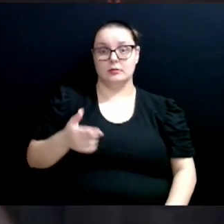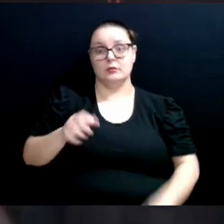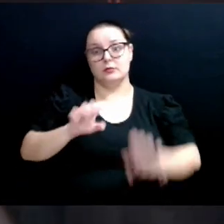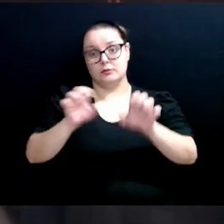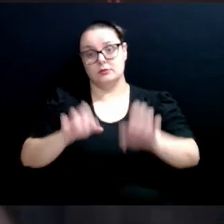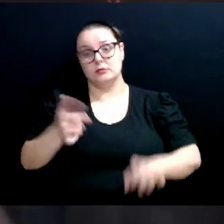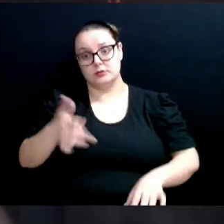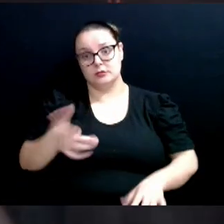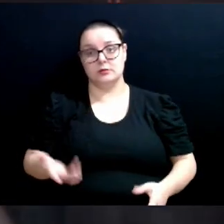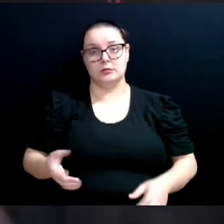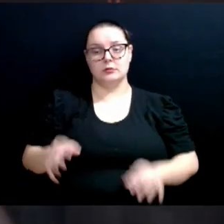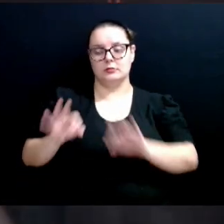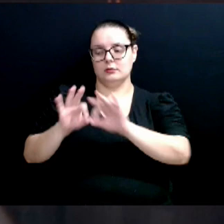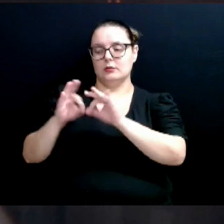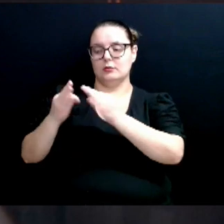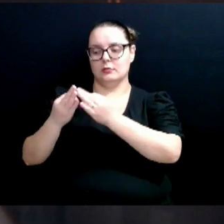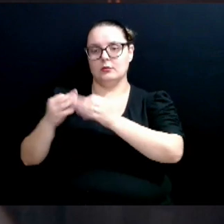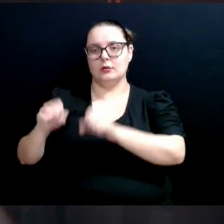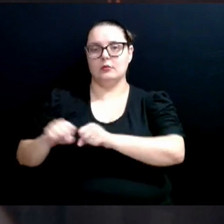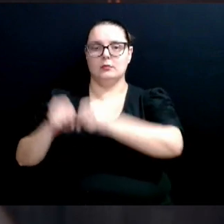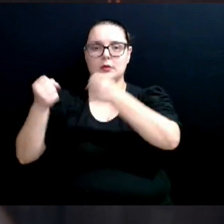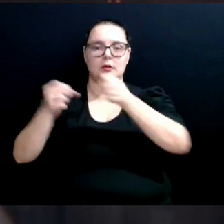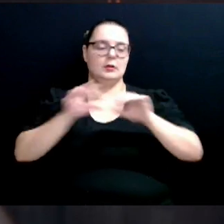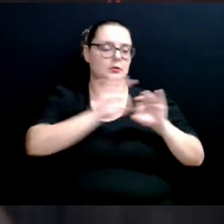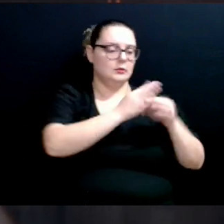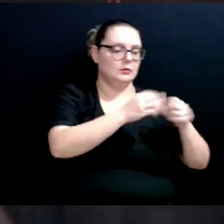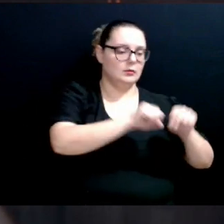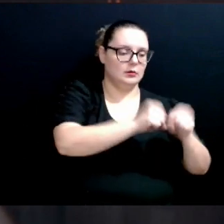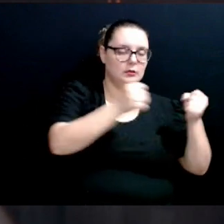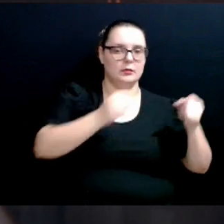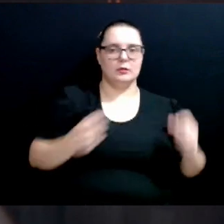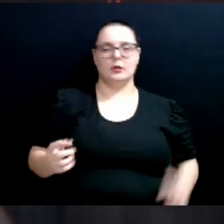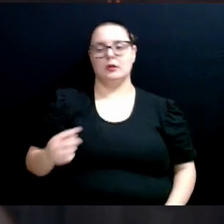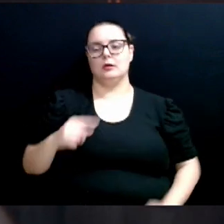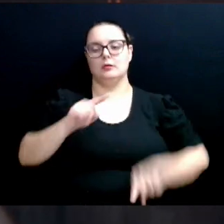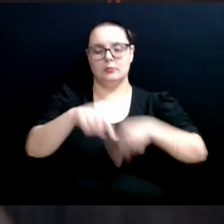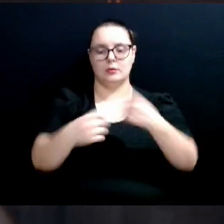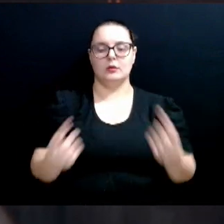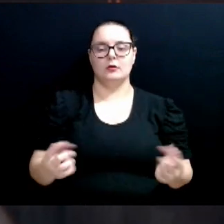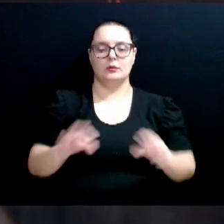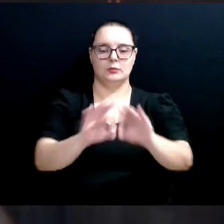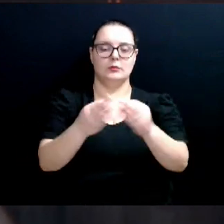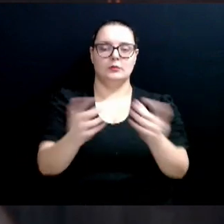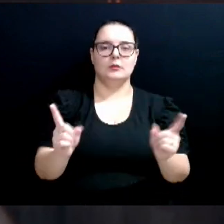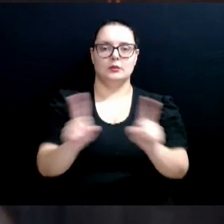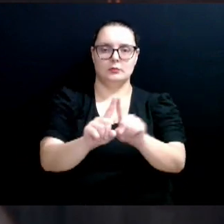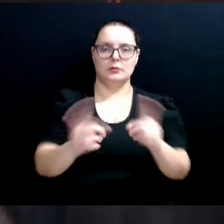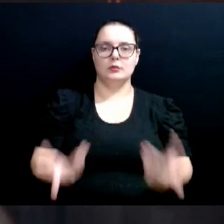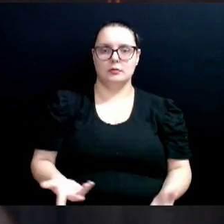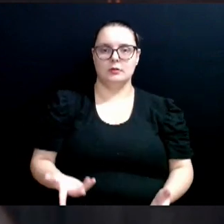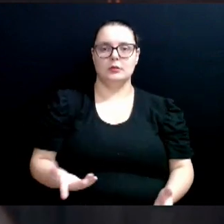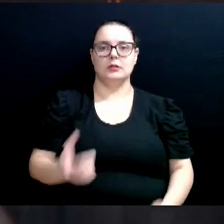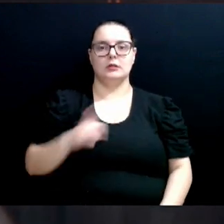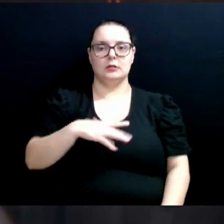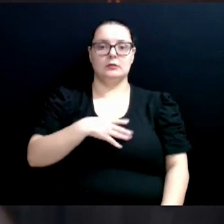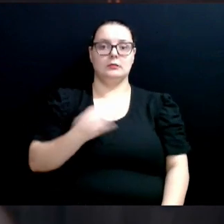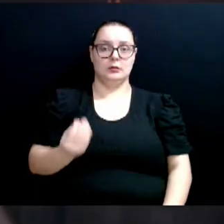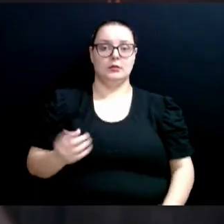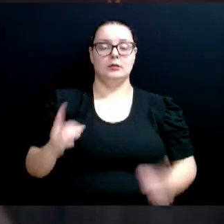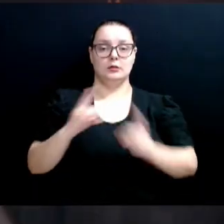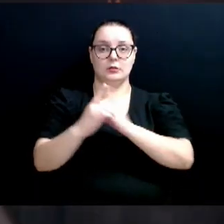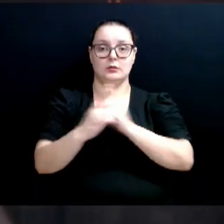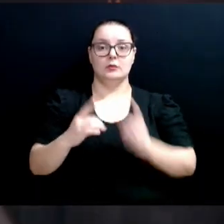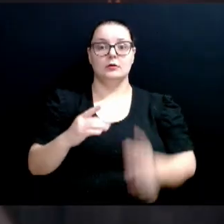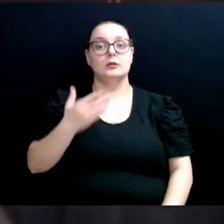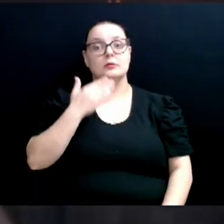ruptura, e falando principalmente aqui, quando tem crianças nessas dinâmicas, eu acho que o que facilita, o que ajuda é a gente sempre olhar para